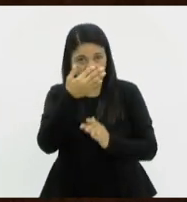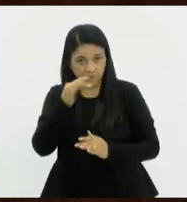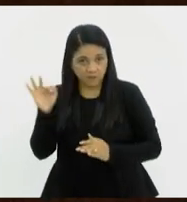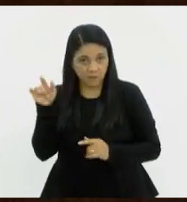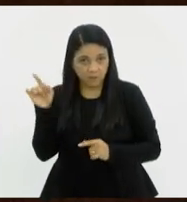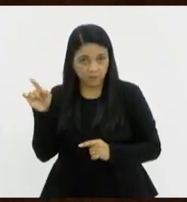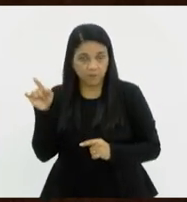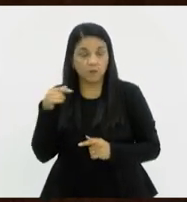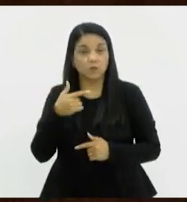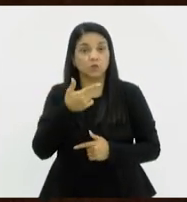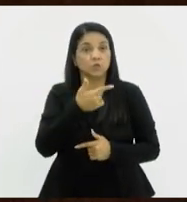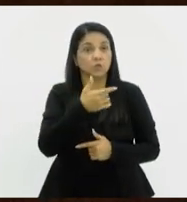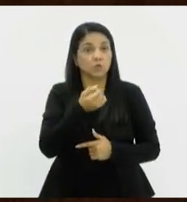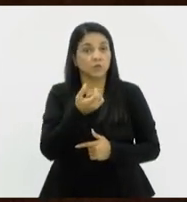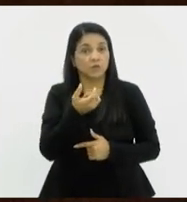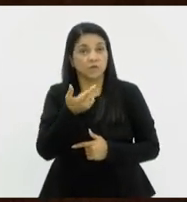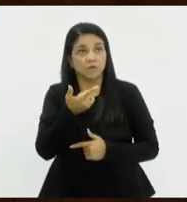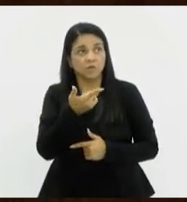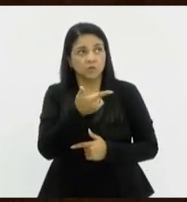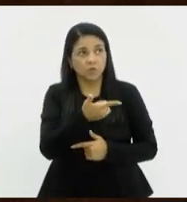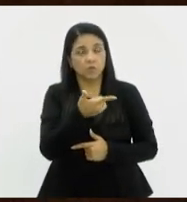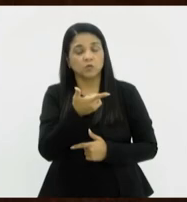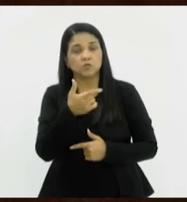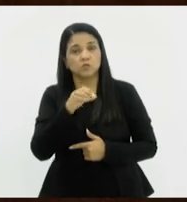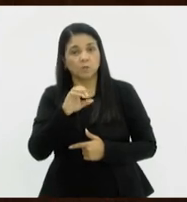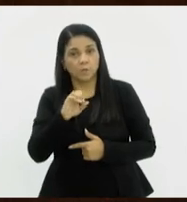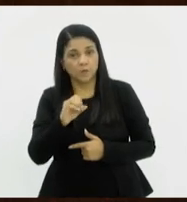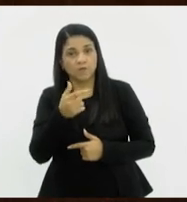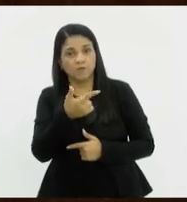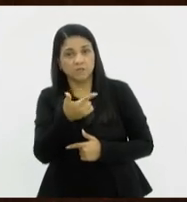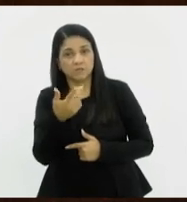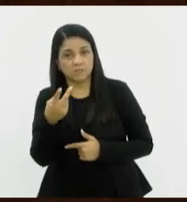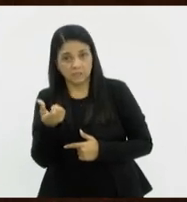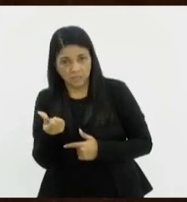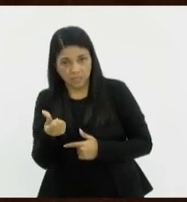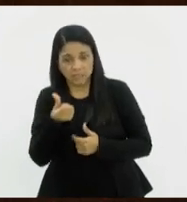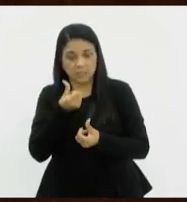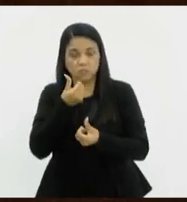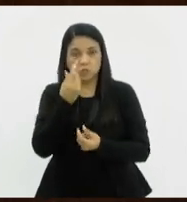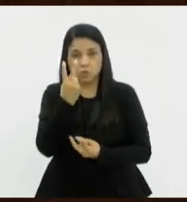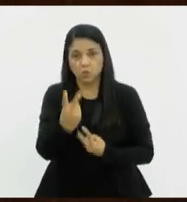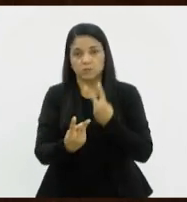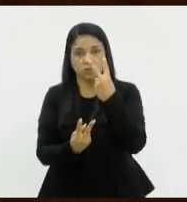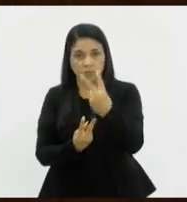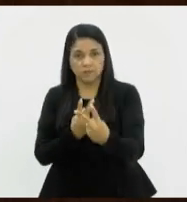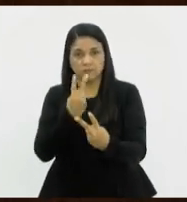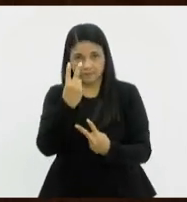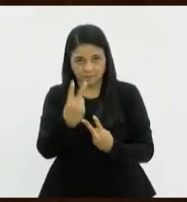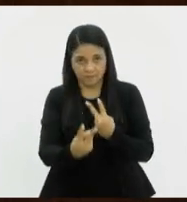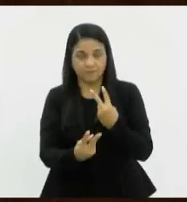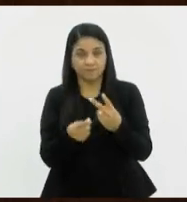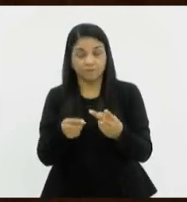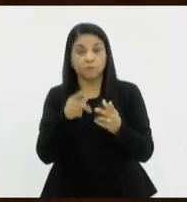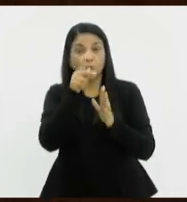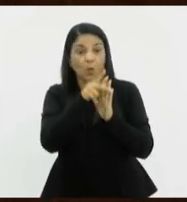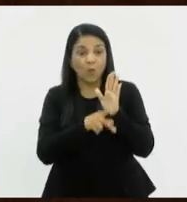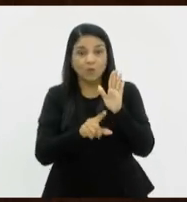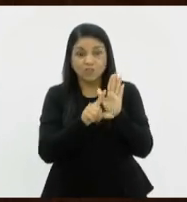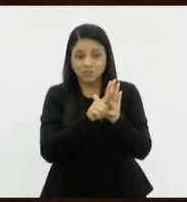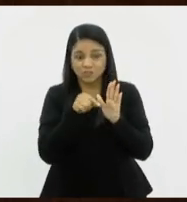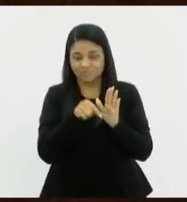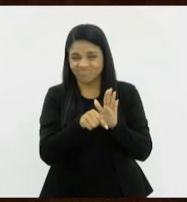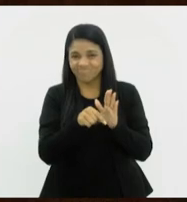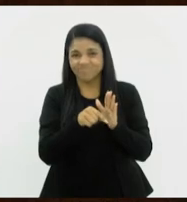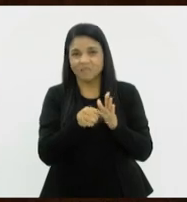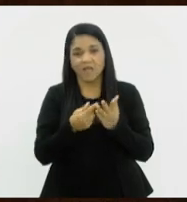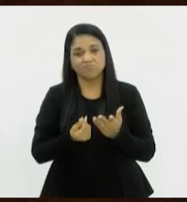Até 2026, é de dois em dois anos. No projeto, está por tempo